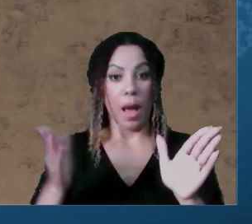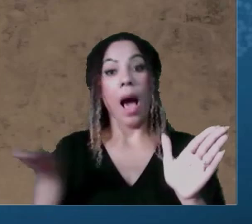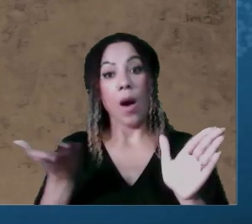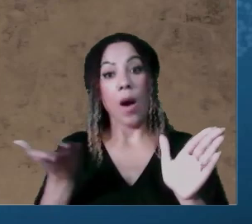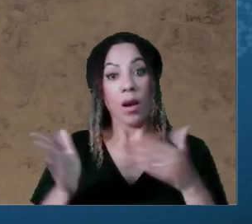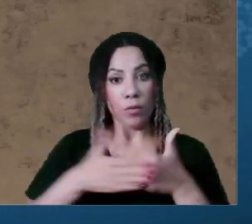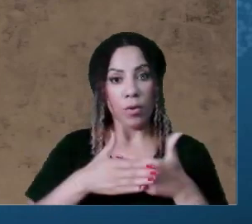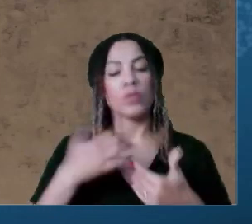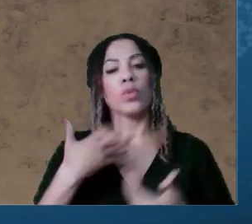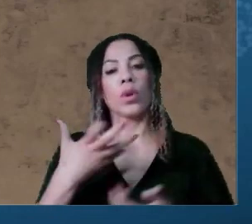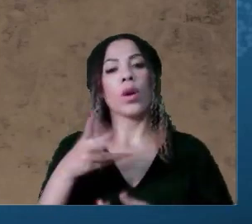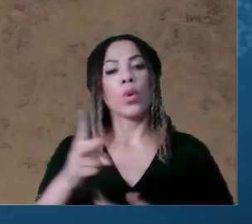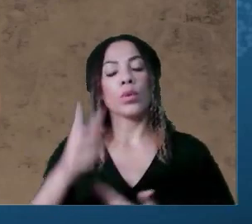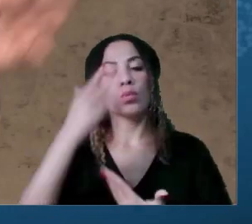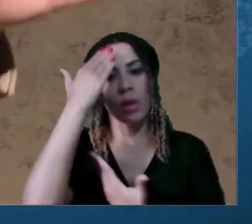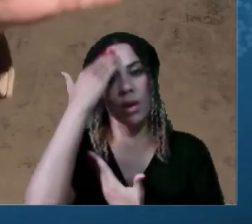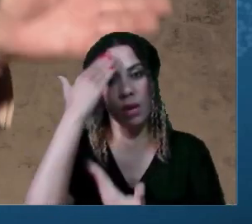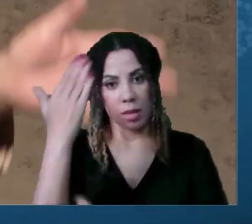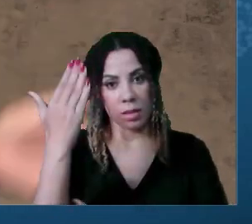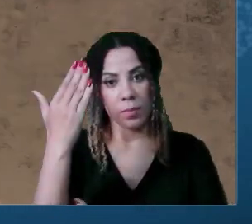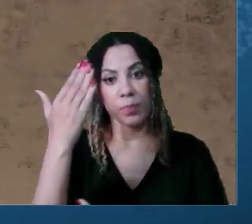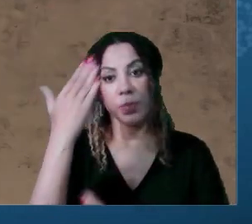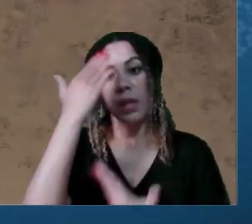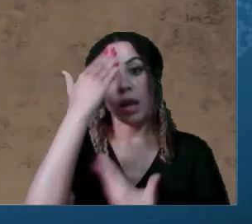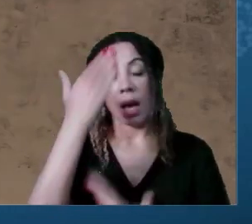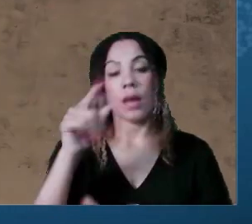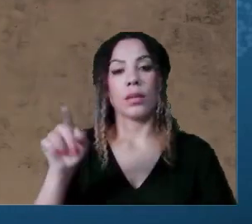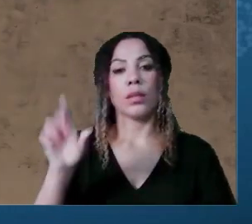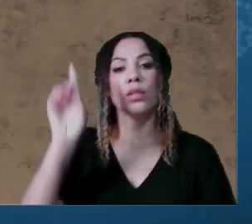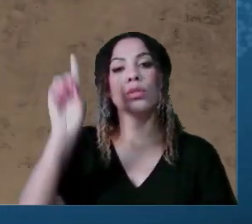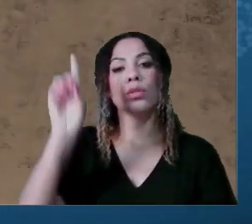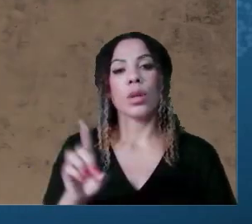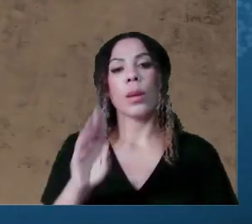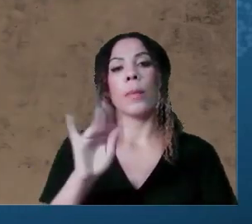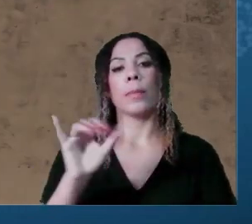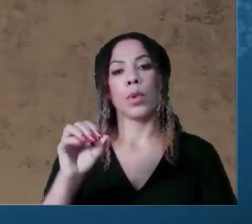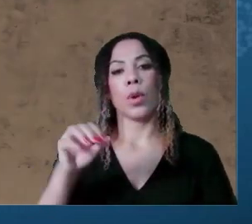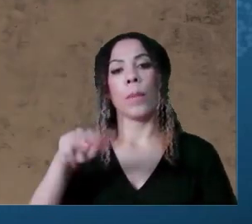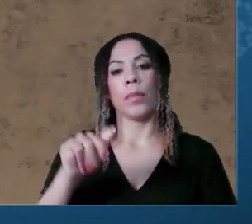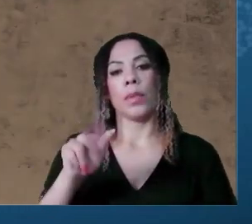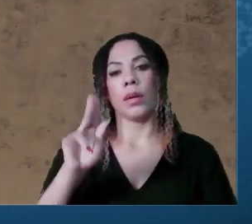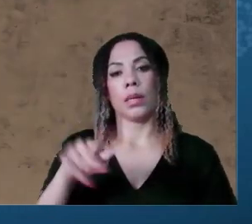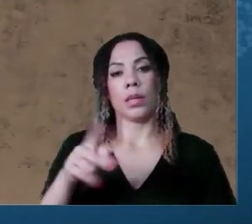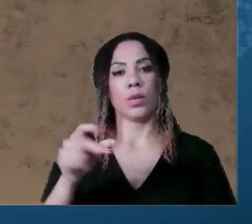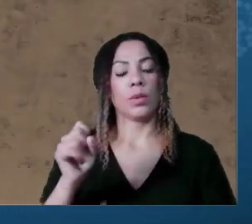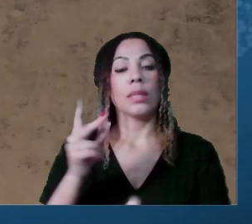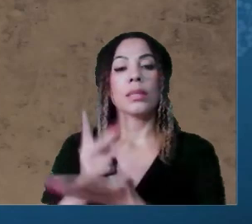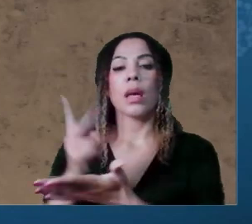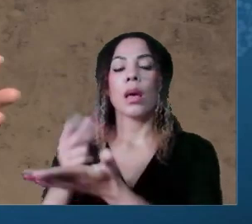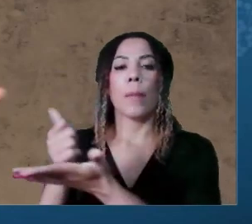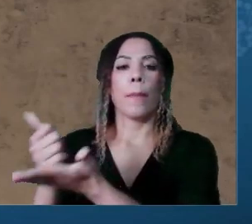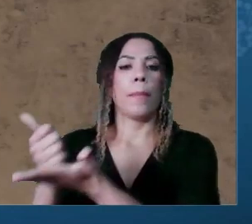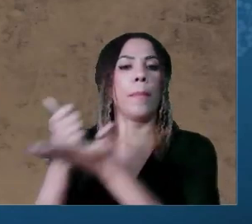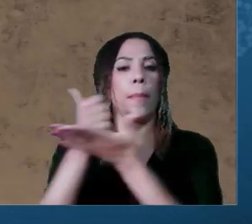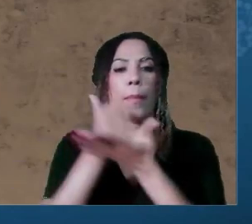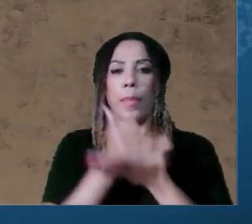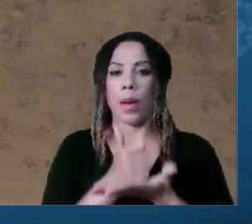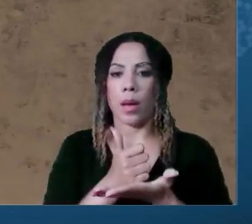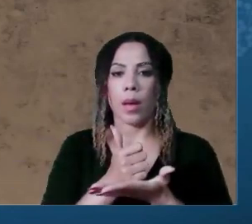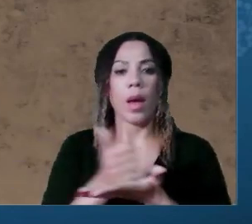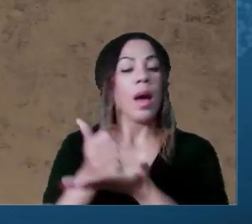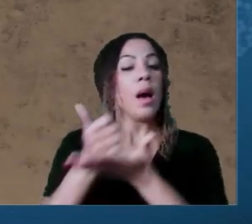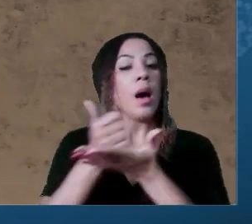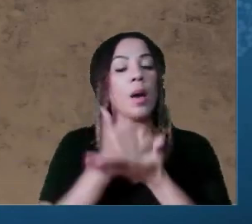queria agradecer realmente à diretoria de Biomanguinhos, o apoio que a gente teve, né, sempre, um apoio constante,